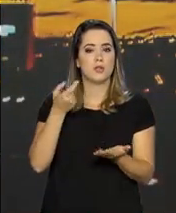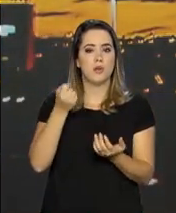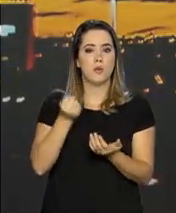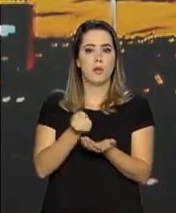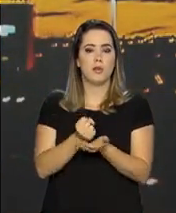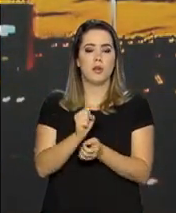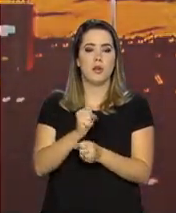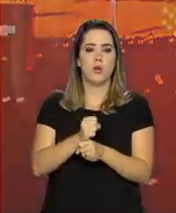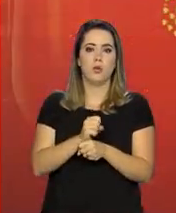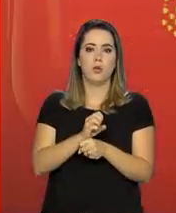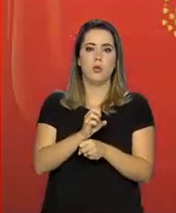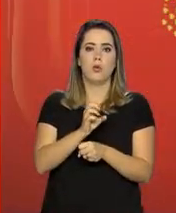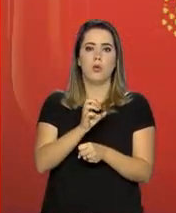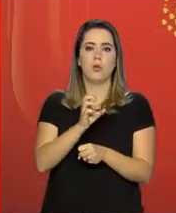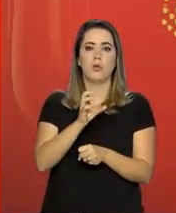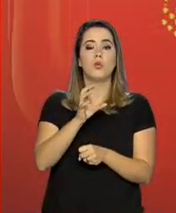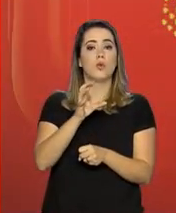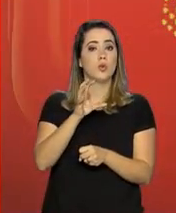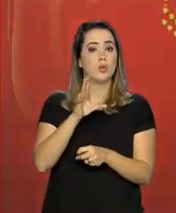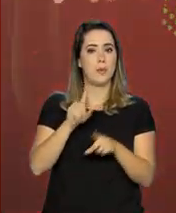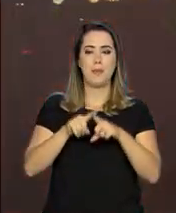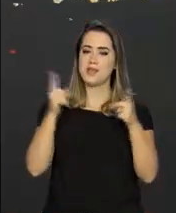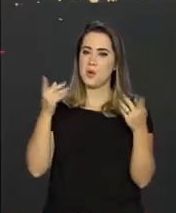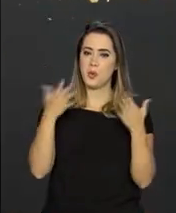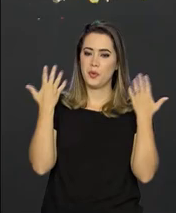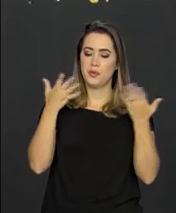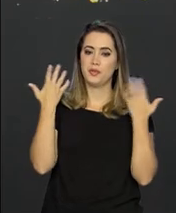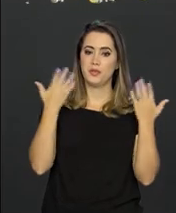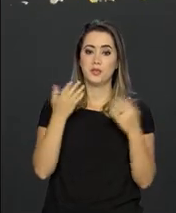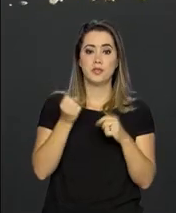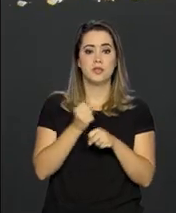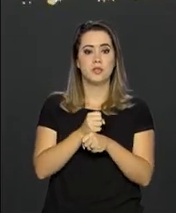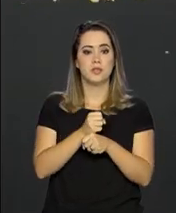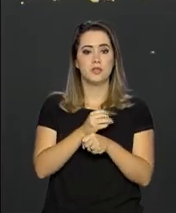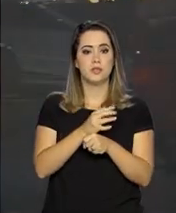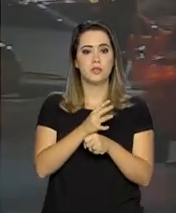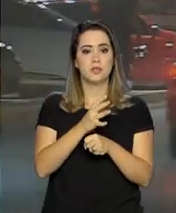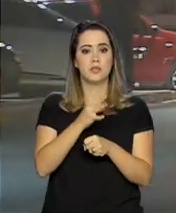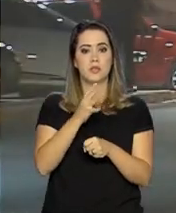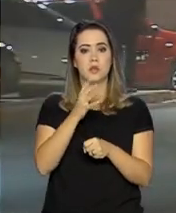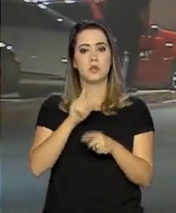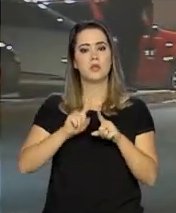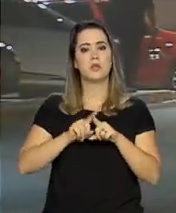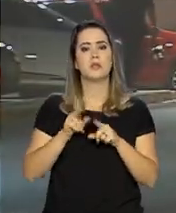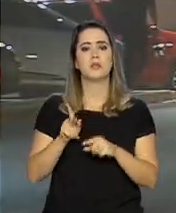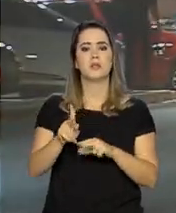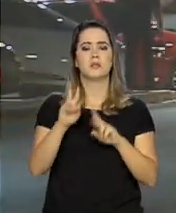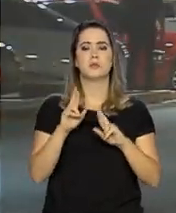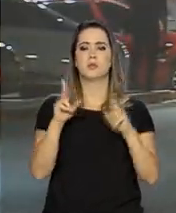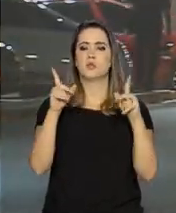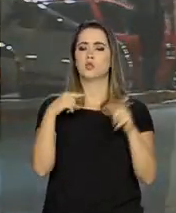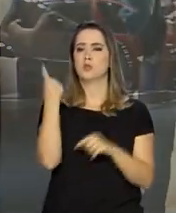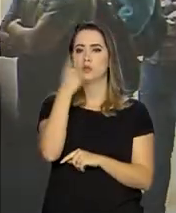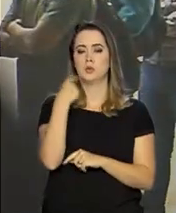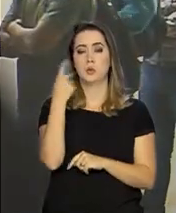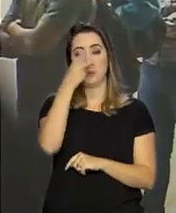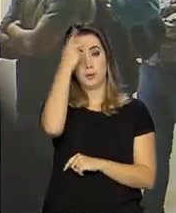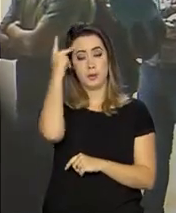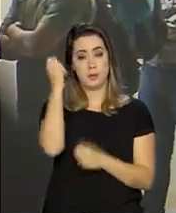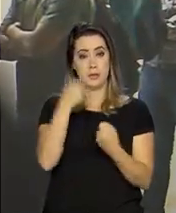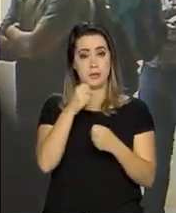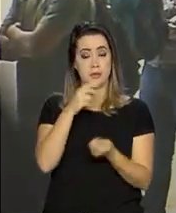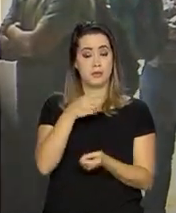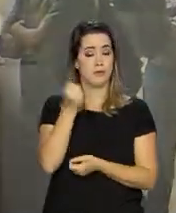Planalto Central. Mas com o horário de verão, o nascimento do sol sempre causa divergências. Para quem tem que acordar cedo